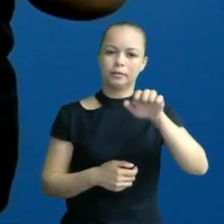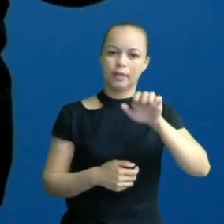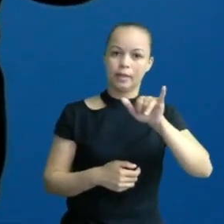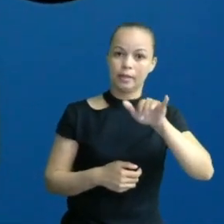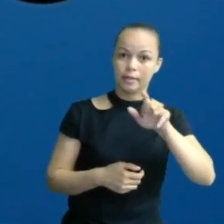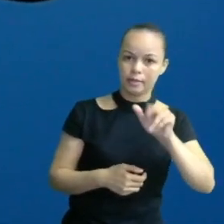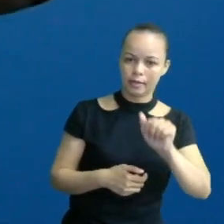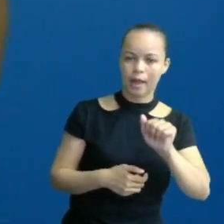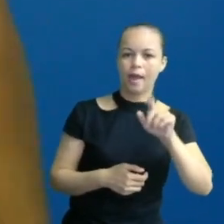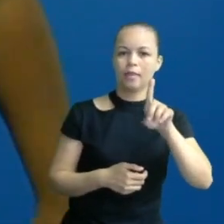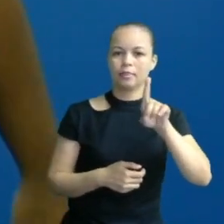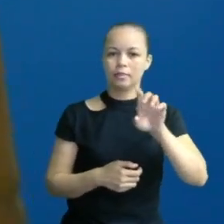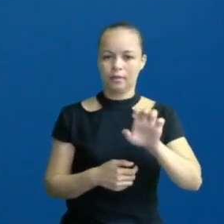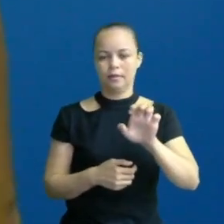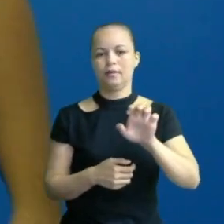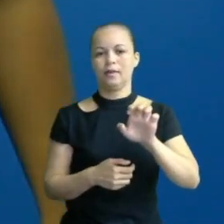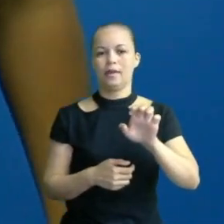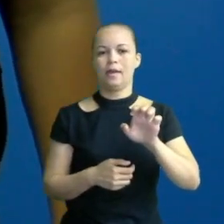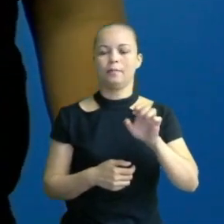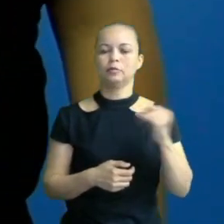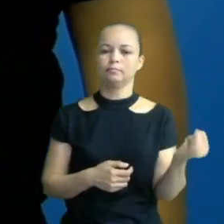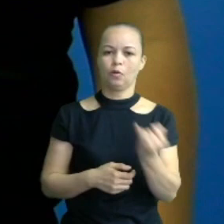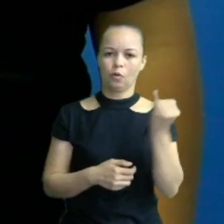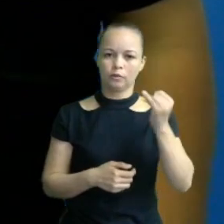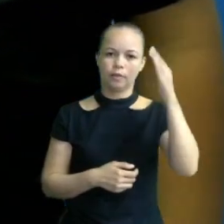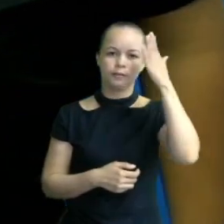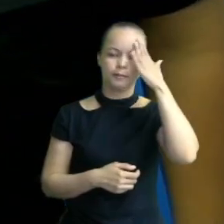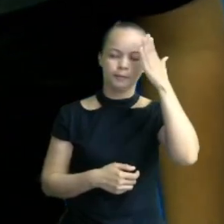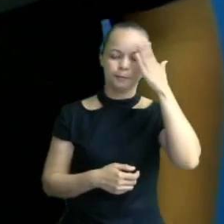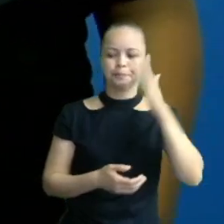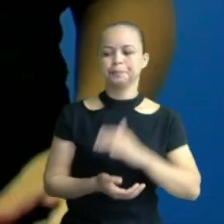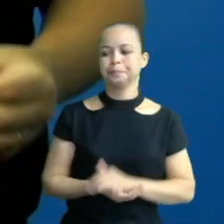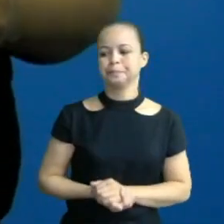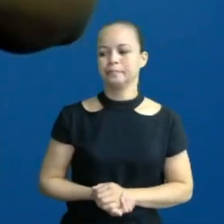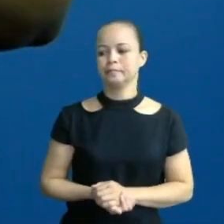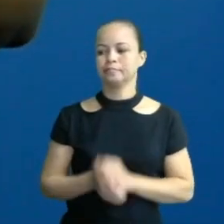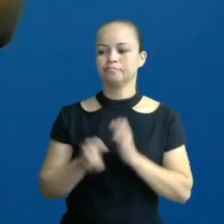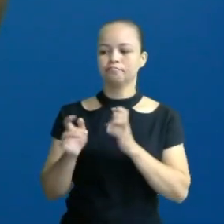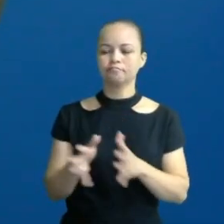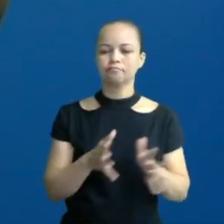importante a gente entender isso. Prosseguindo,